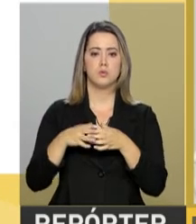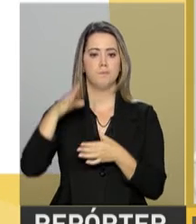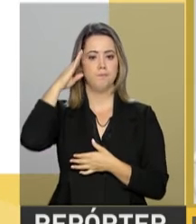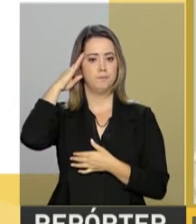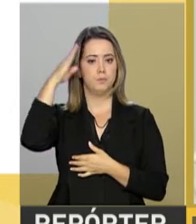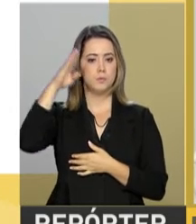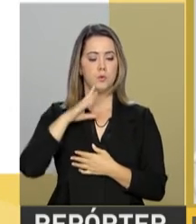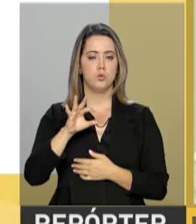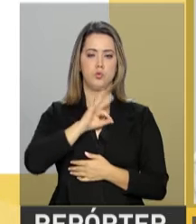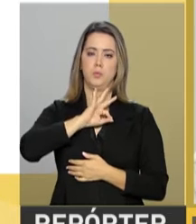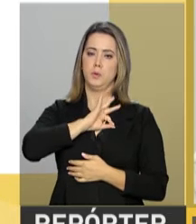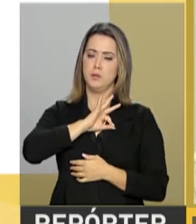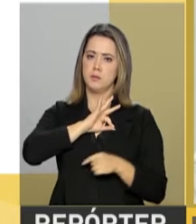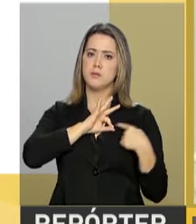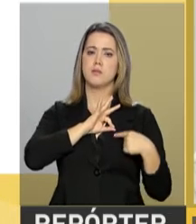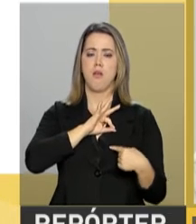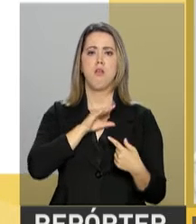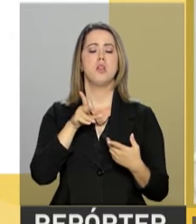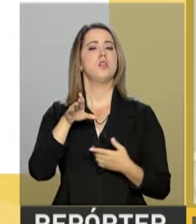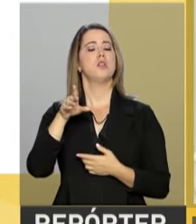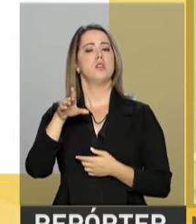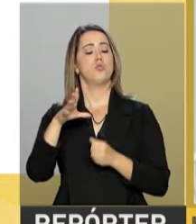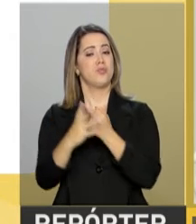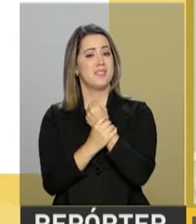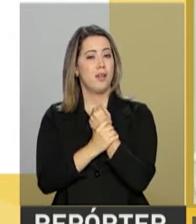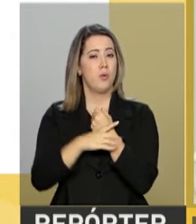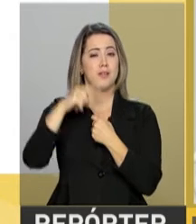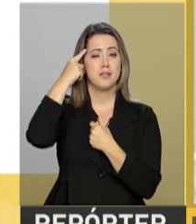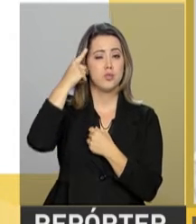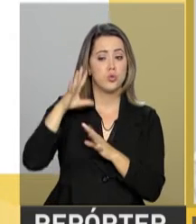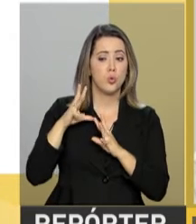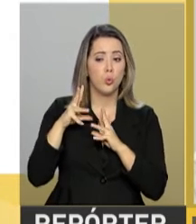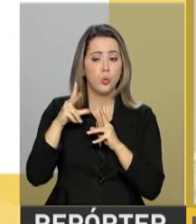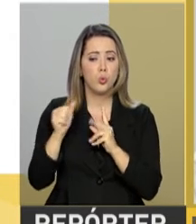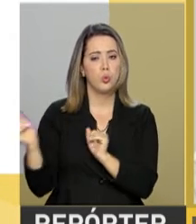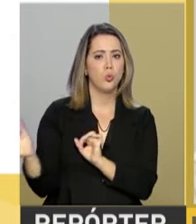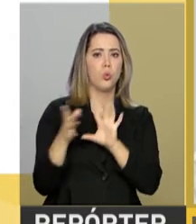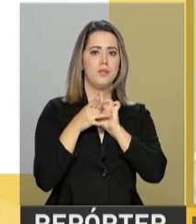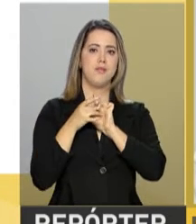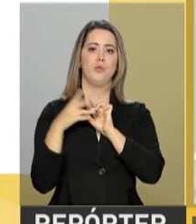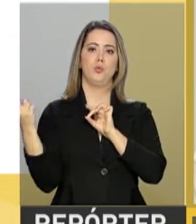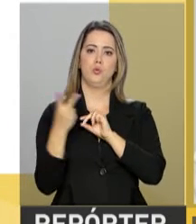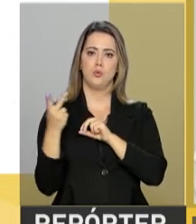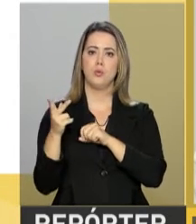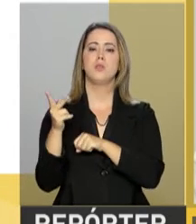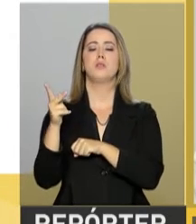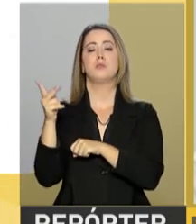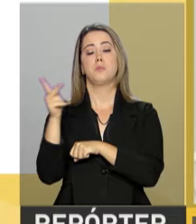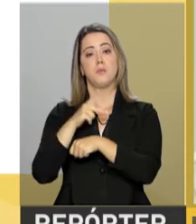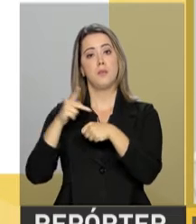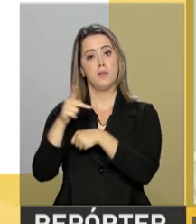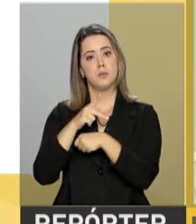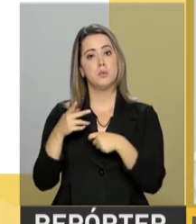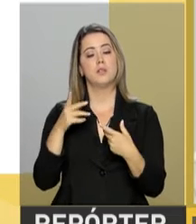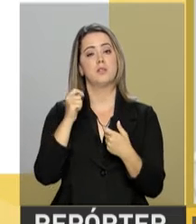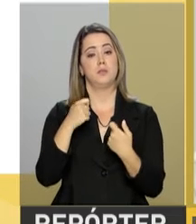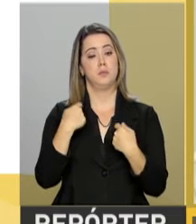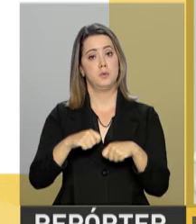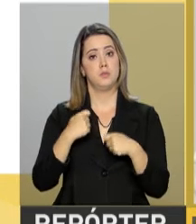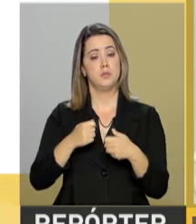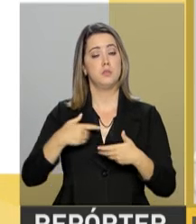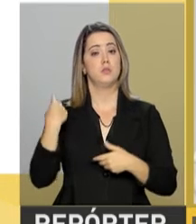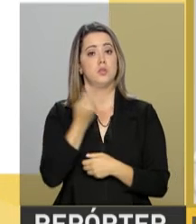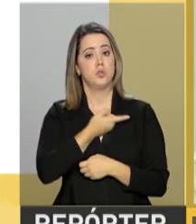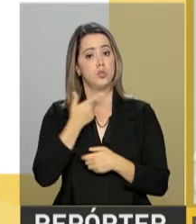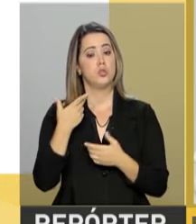policiais de segurança e de inteligência enfim tudo aquilo que é requerido pela população do brasil e da bolívia para que